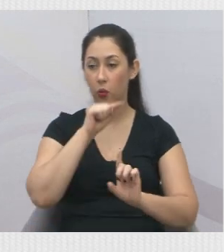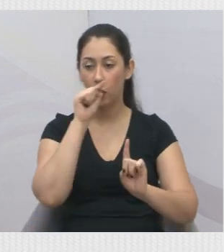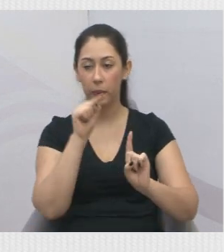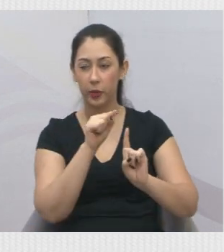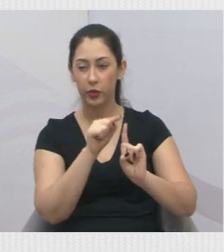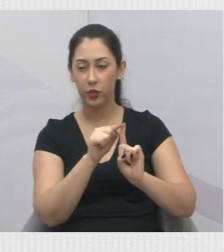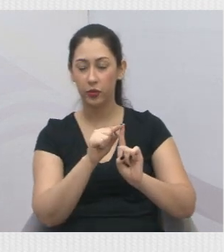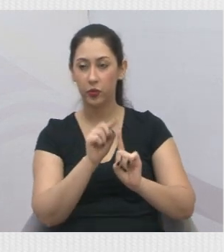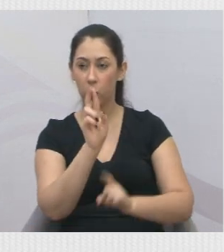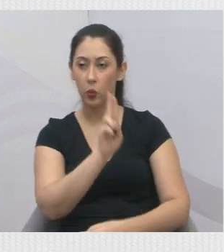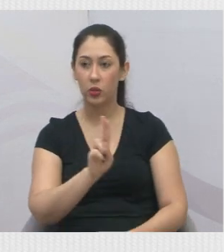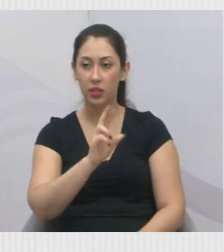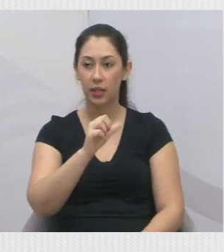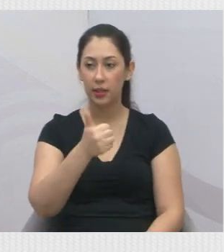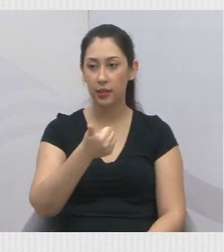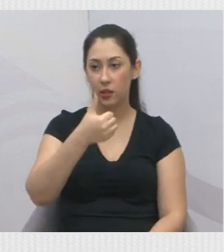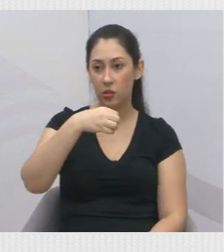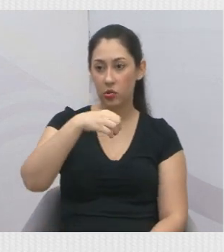orçada de